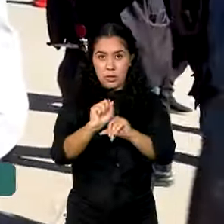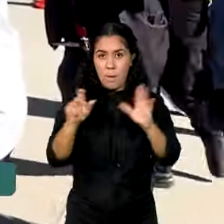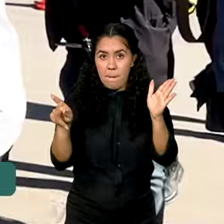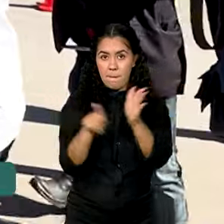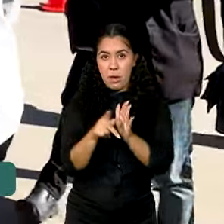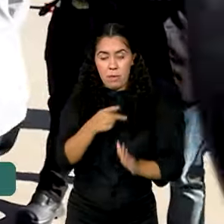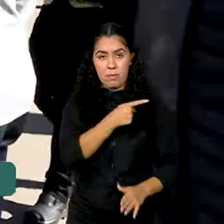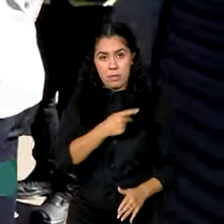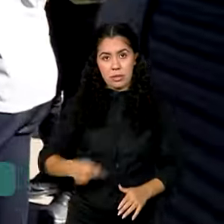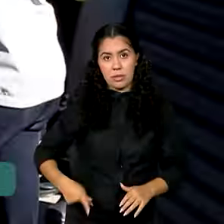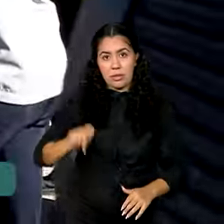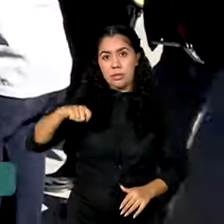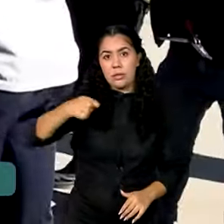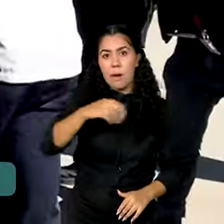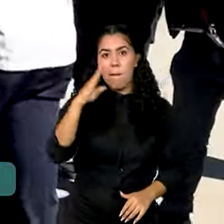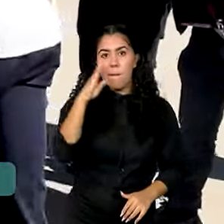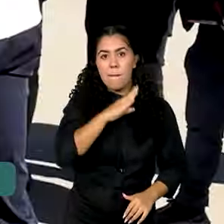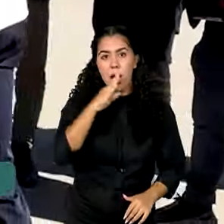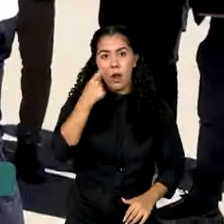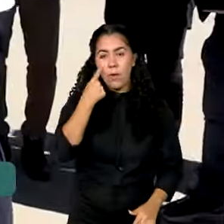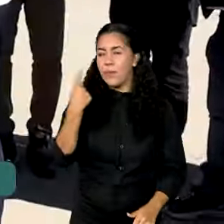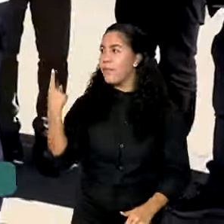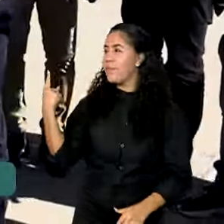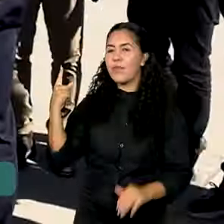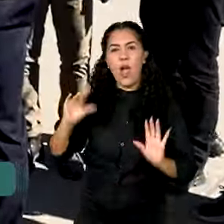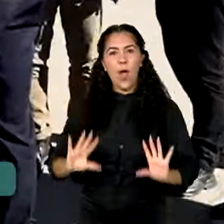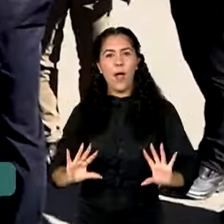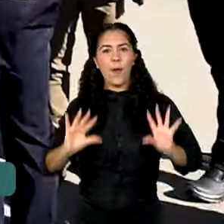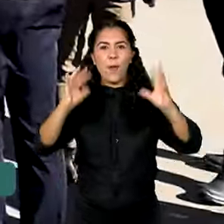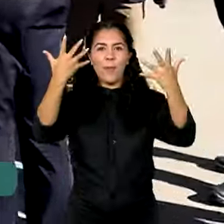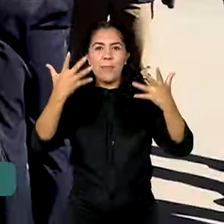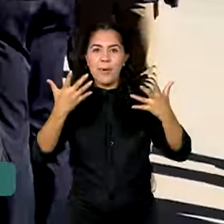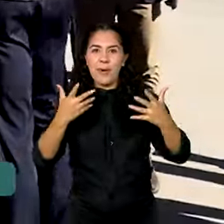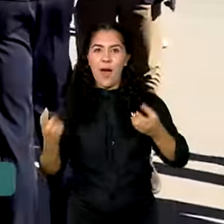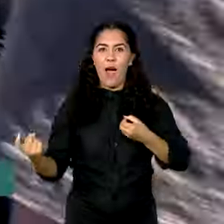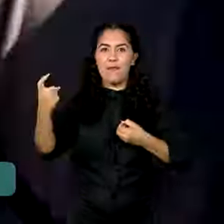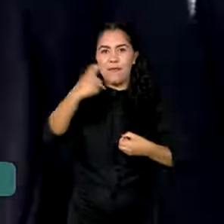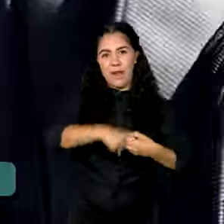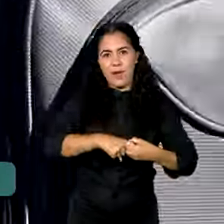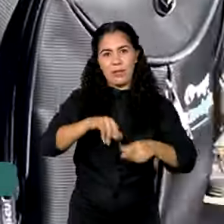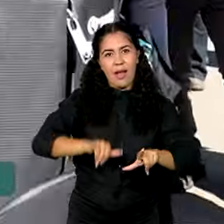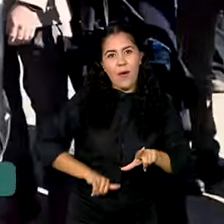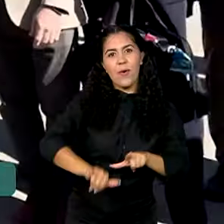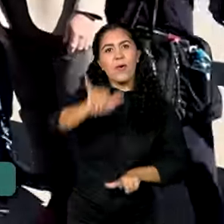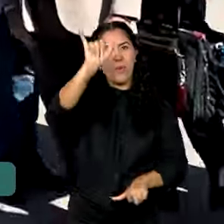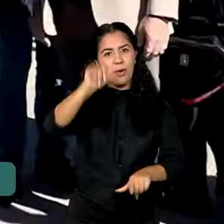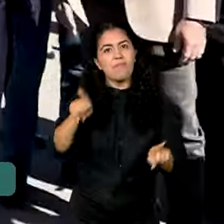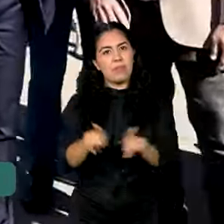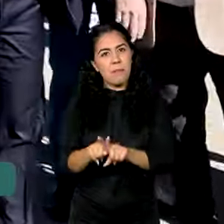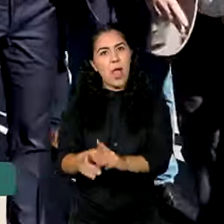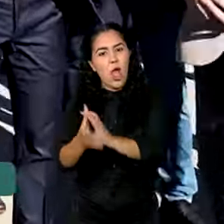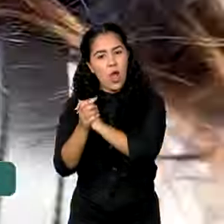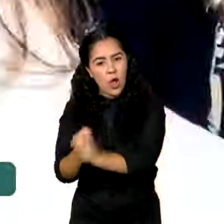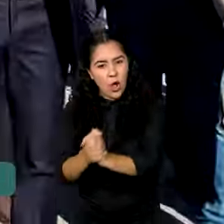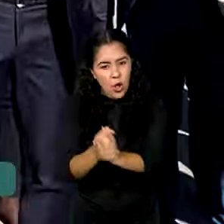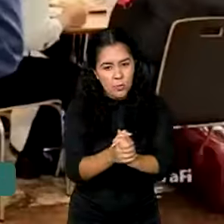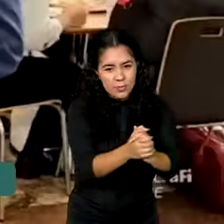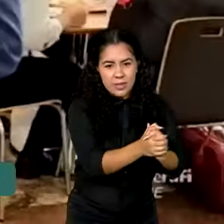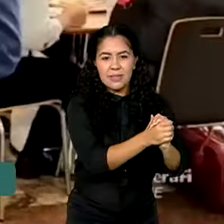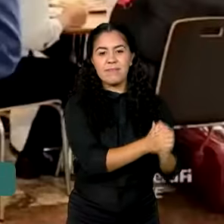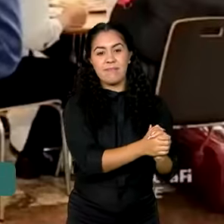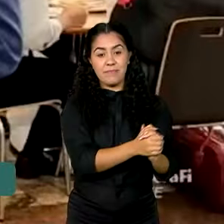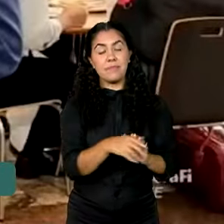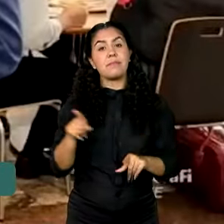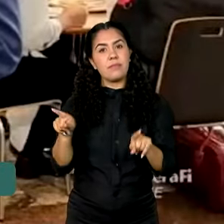da República, Paulo Pimenta, comemorou a reabertura do Salgado Filho e recebeu e cumprimentou passageiros.